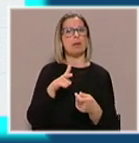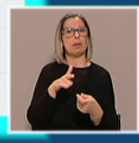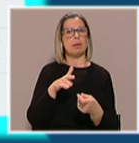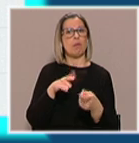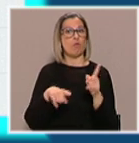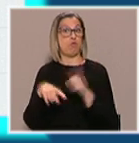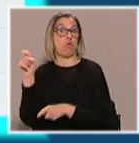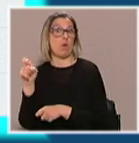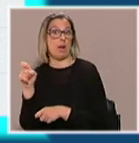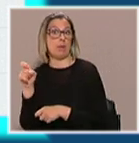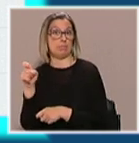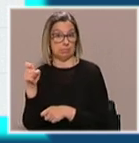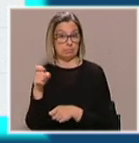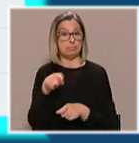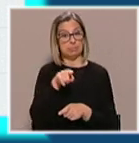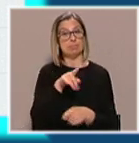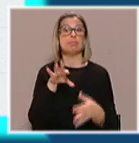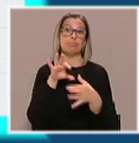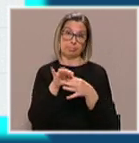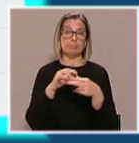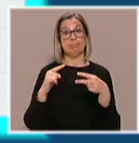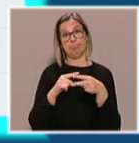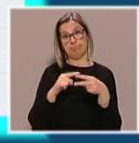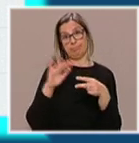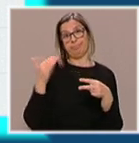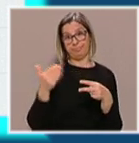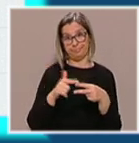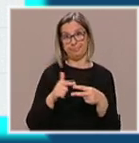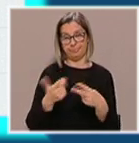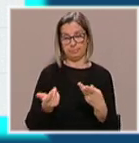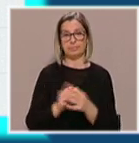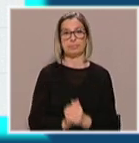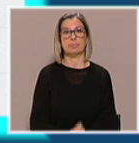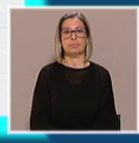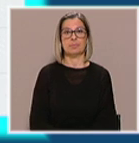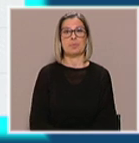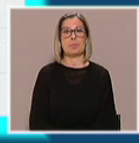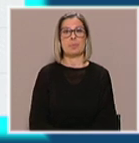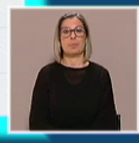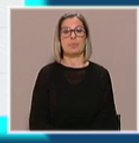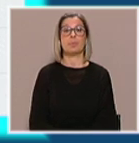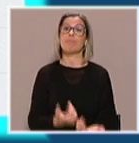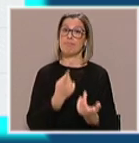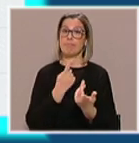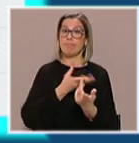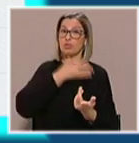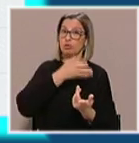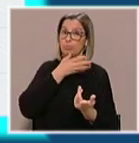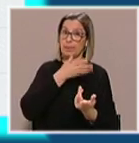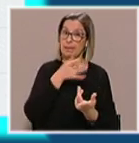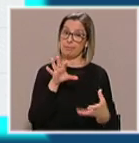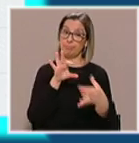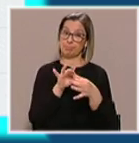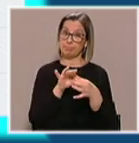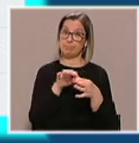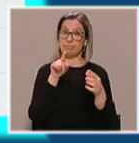de fuga. Terá que estar associado ao sistema simpático. Finda a explicação do sistema